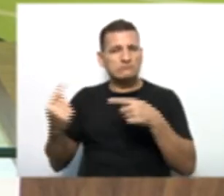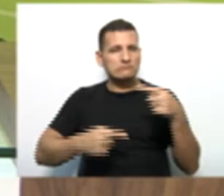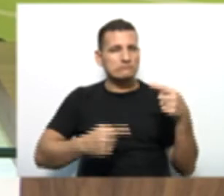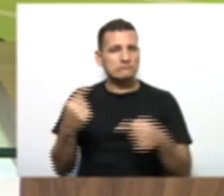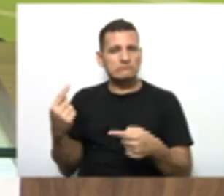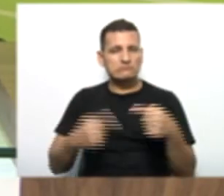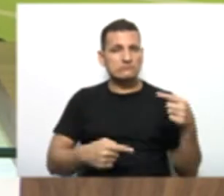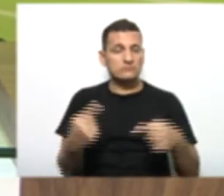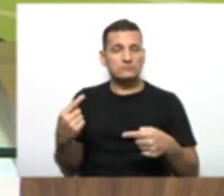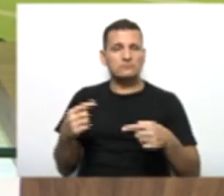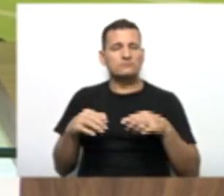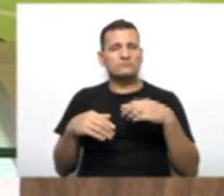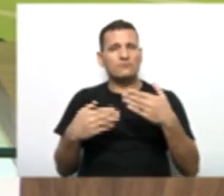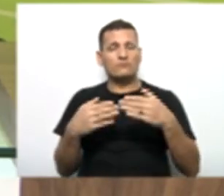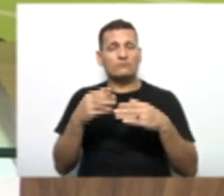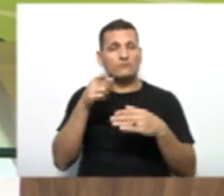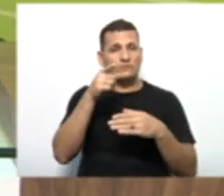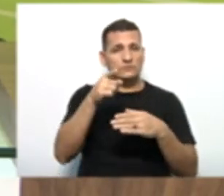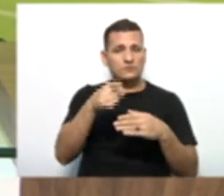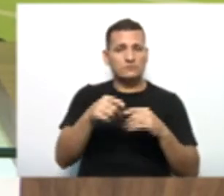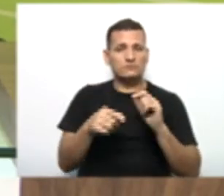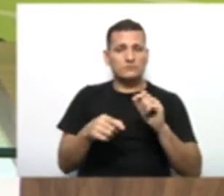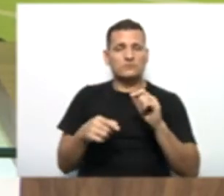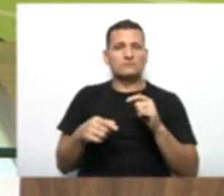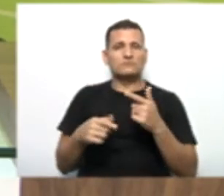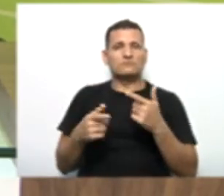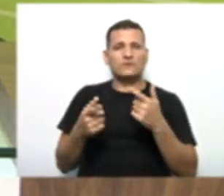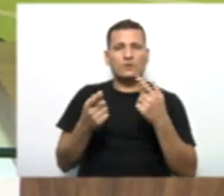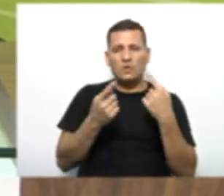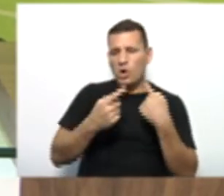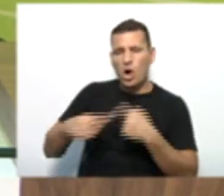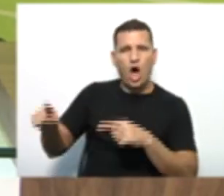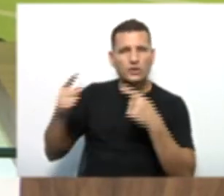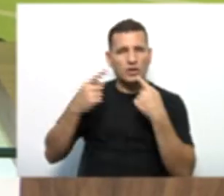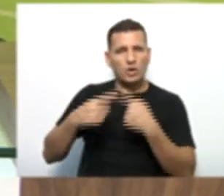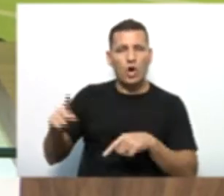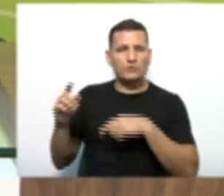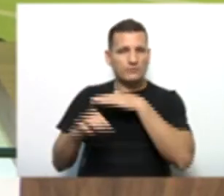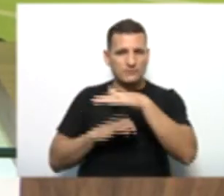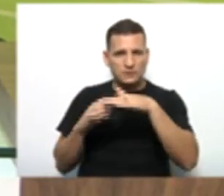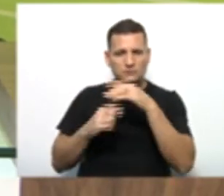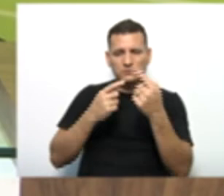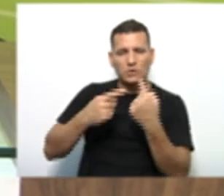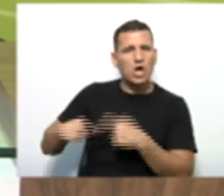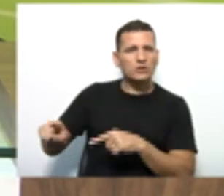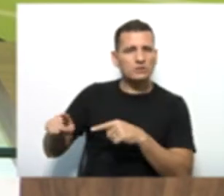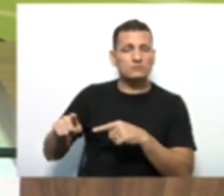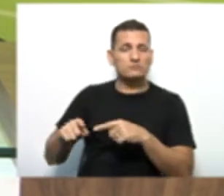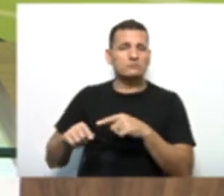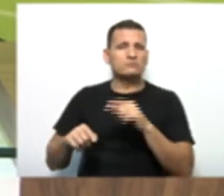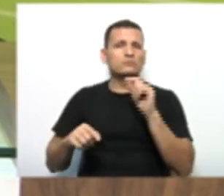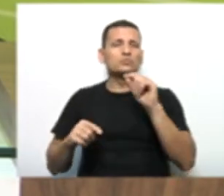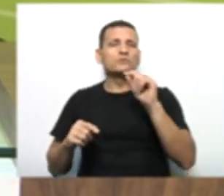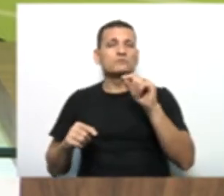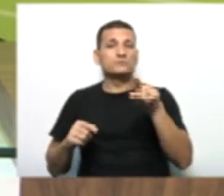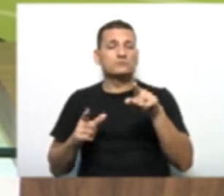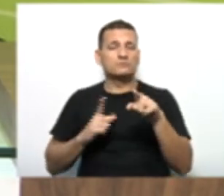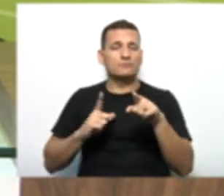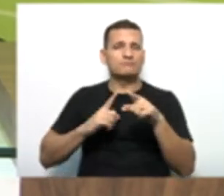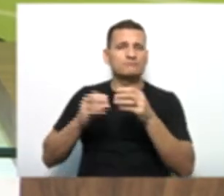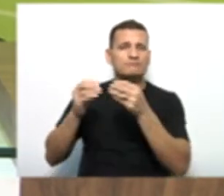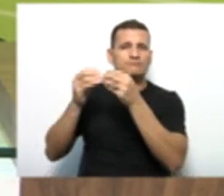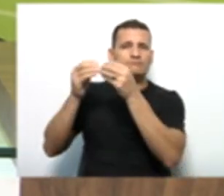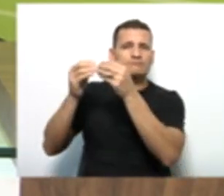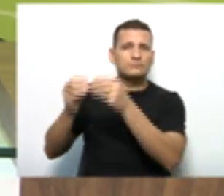você joga contra, né, o time que você faz parte, ou seja, a empresa, você vai estar diretamente